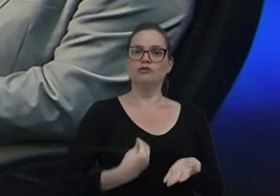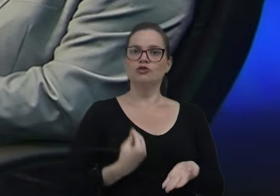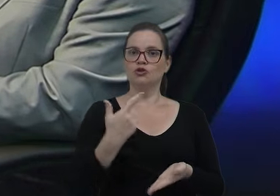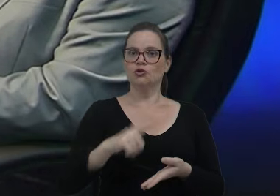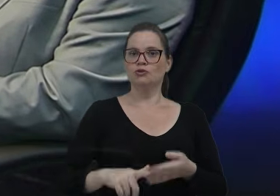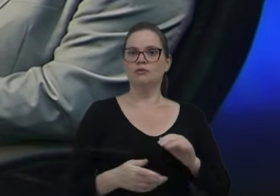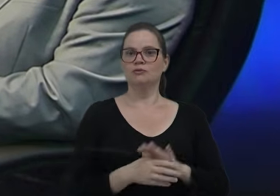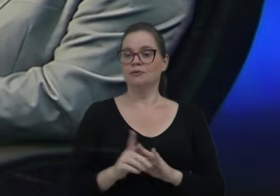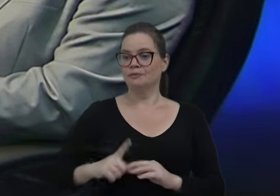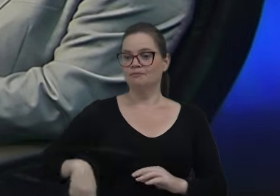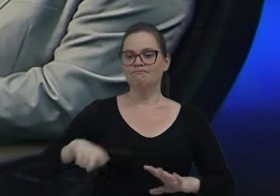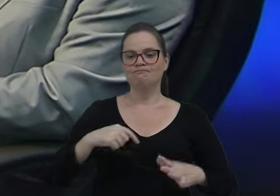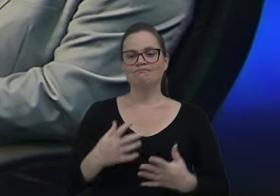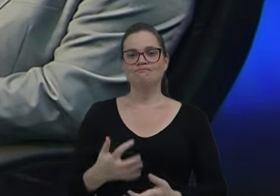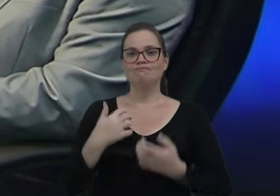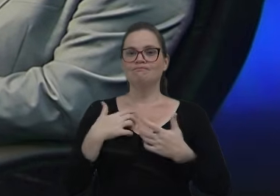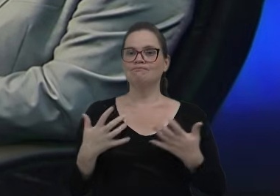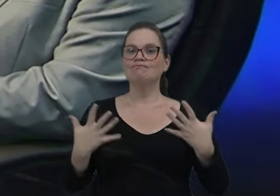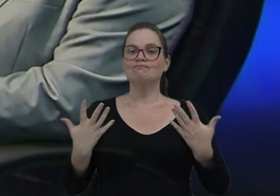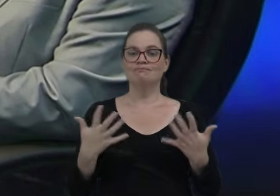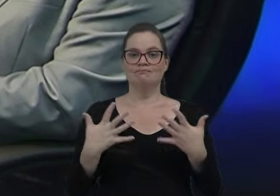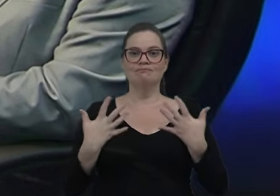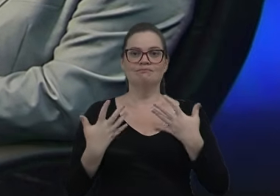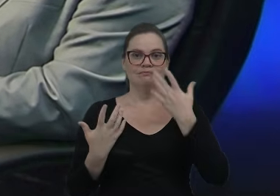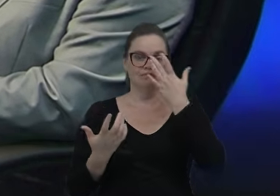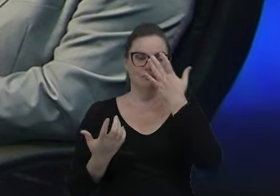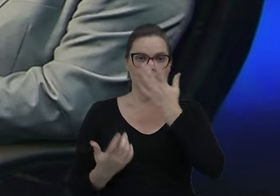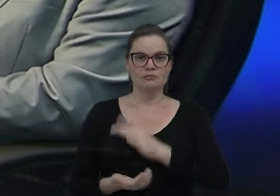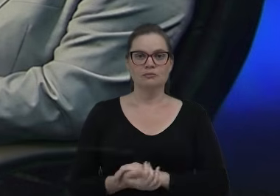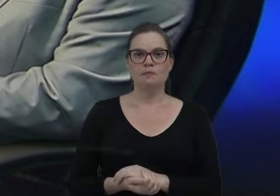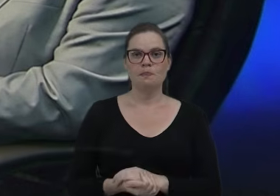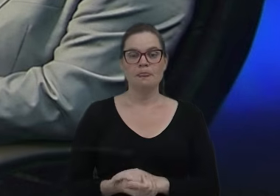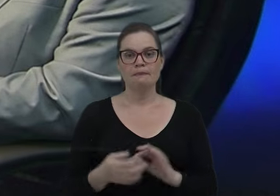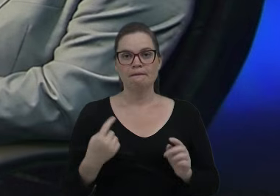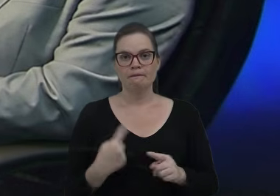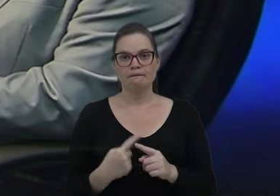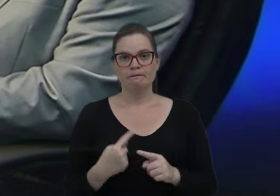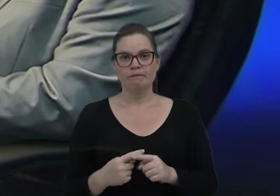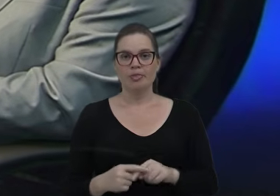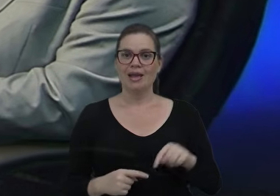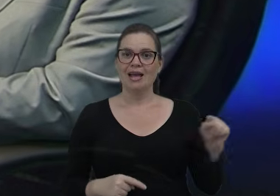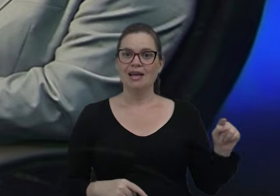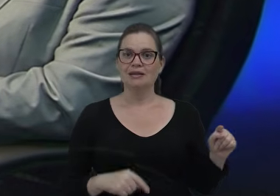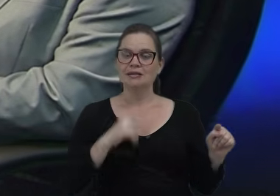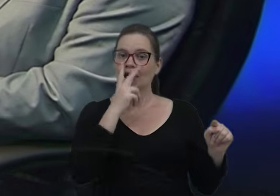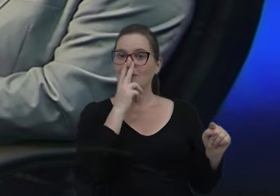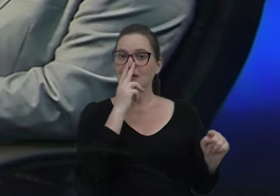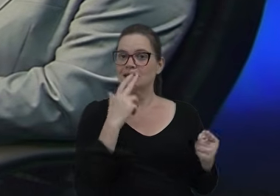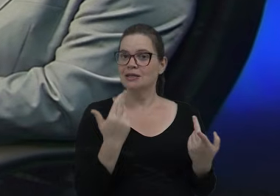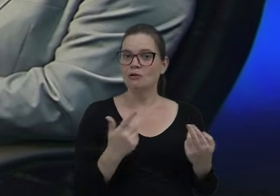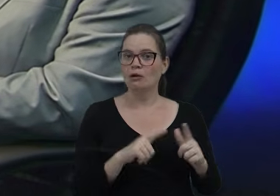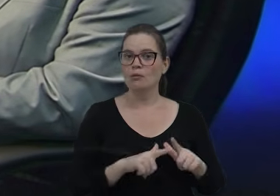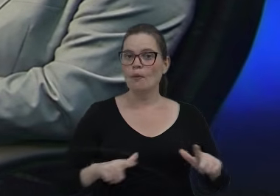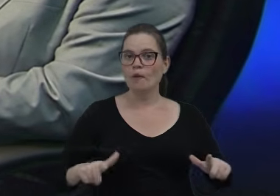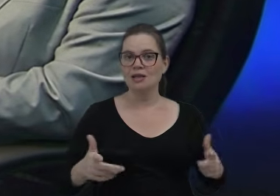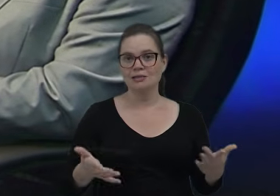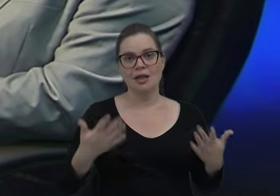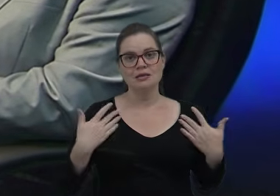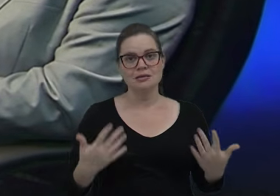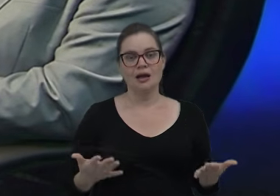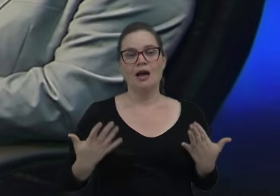uma alegria no nosso coração, porque ele estava lá no deserto. Ele